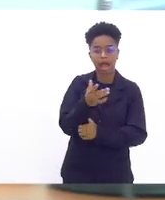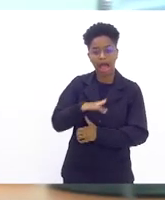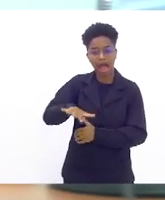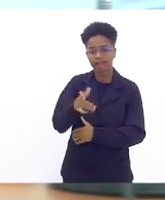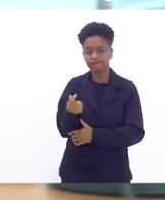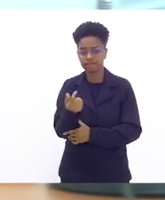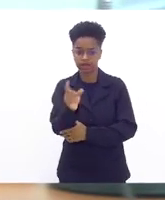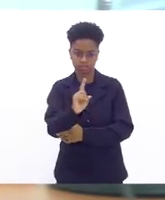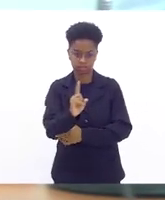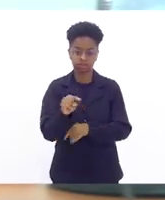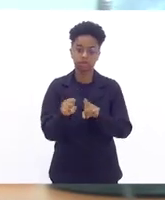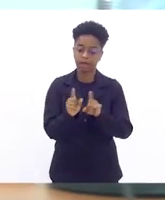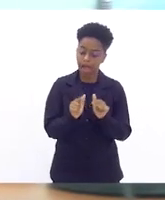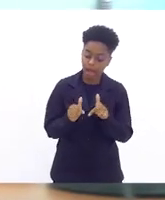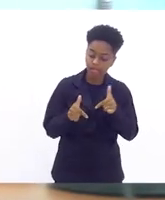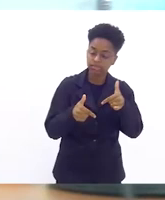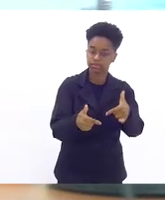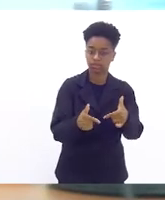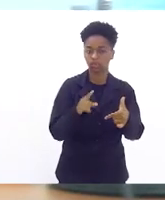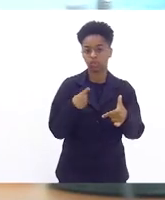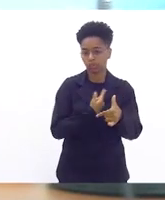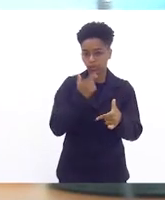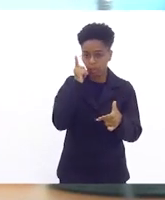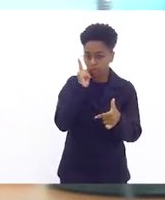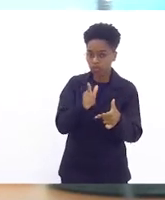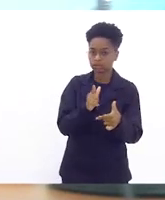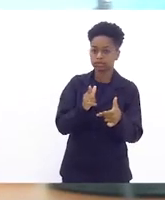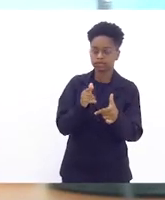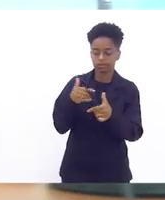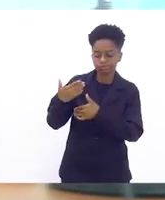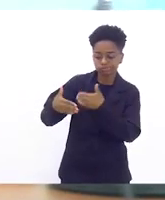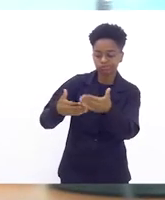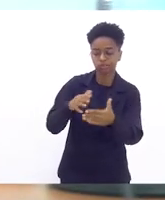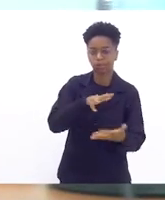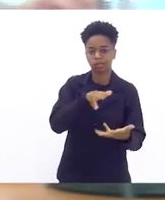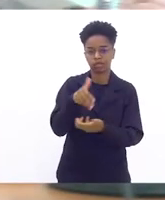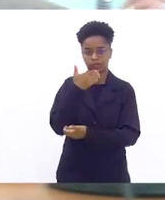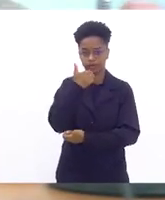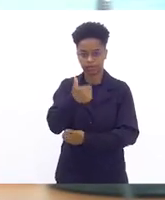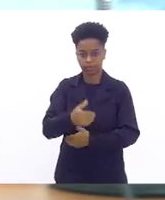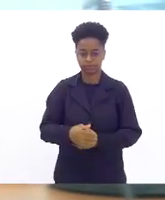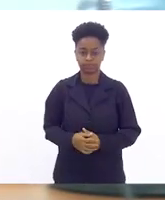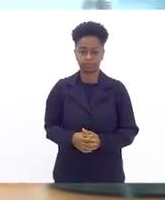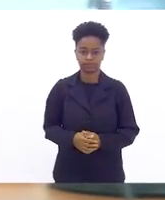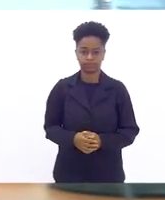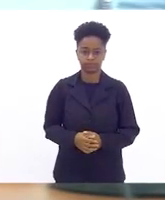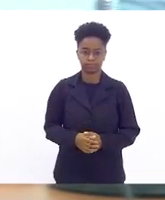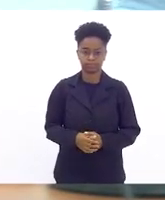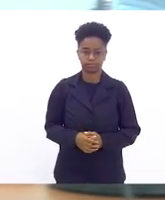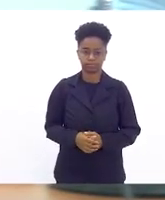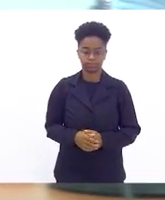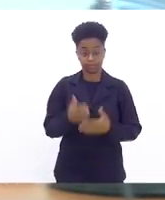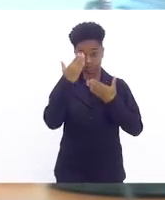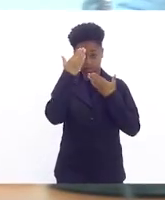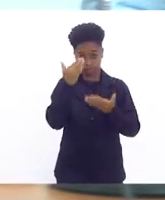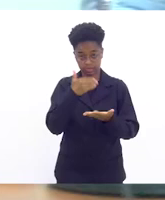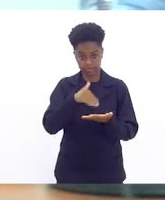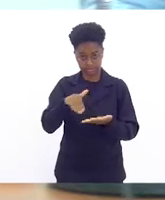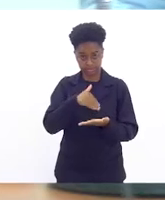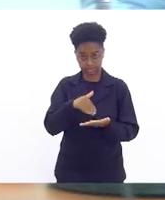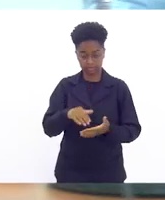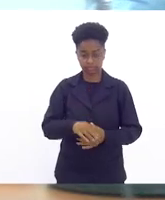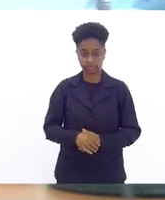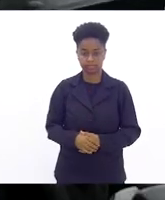protagonista também nas ações para que a gente possa caminhar para o mundo melhor é isso Deputado Obrigado secretário